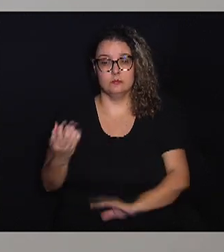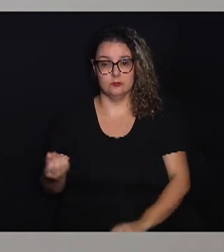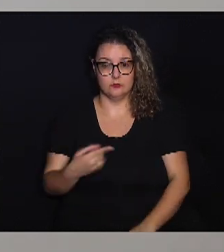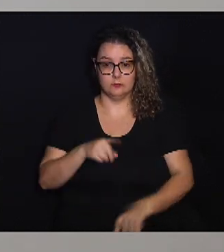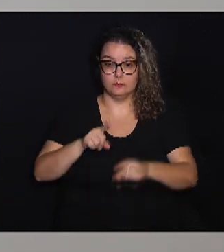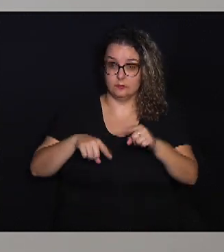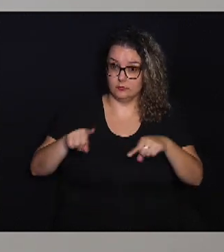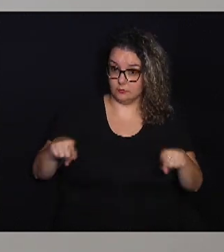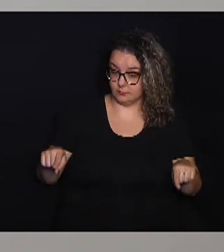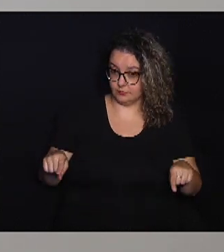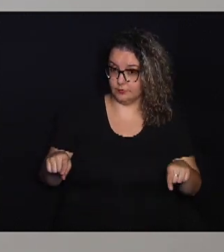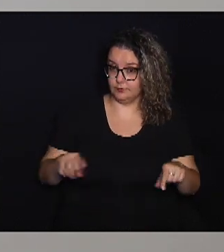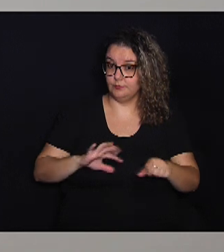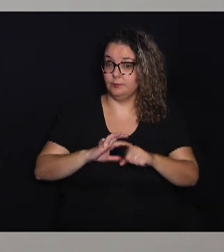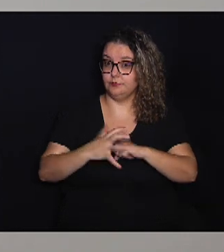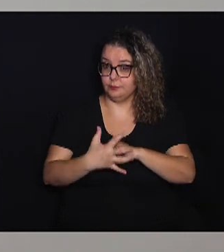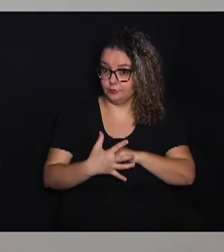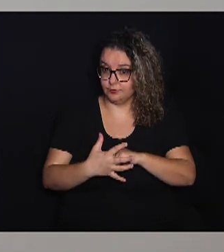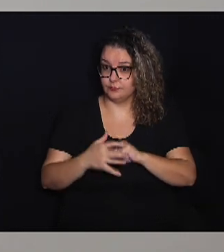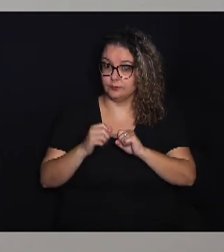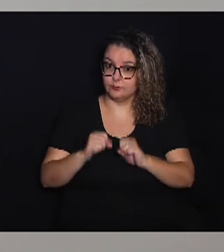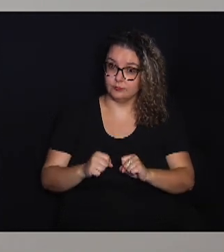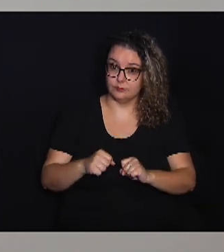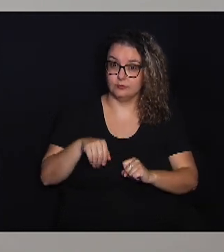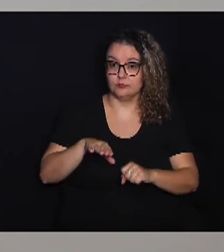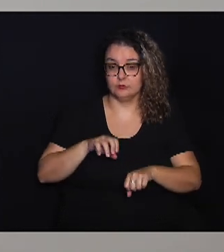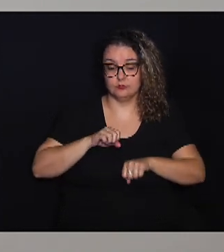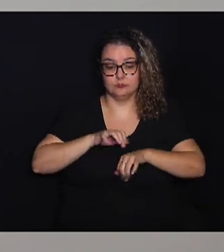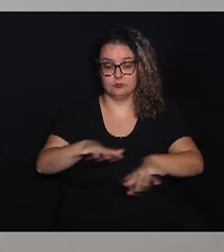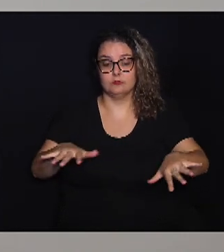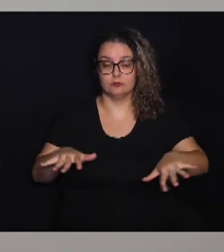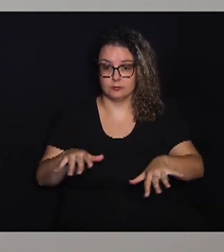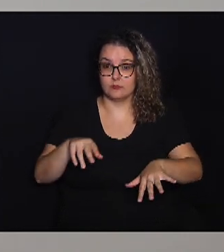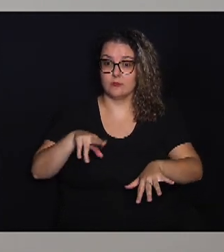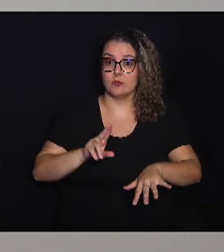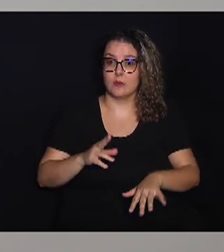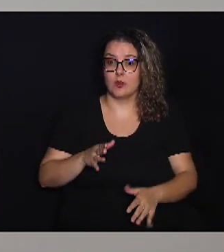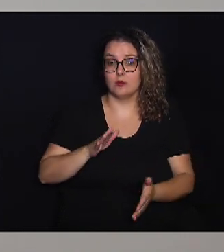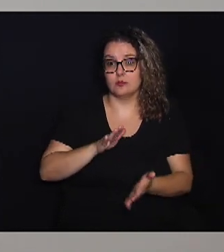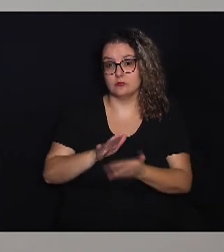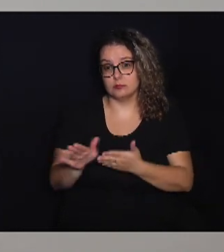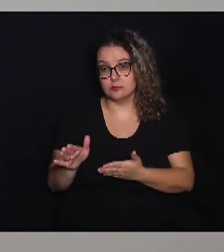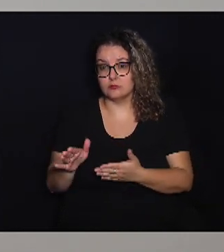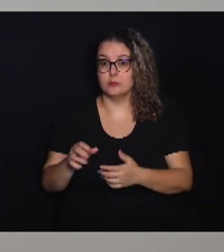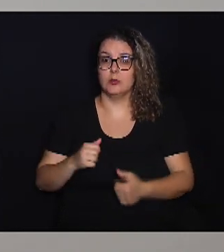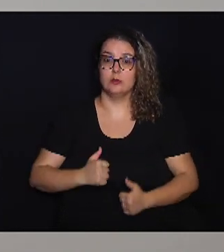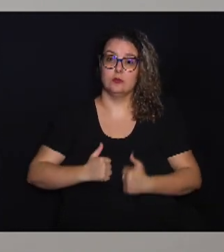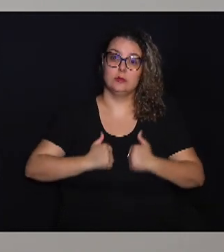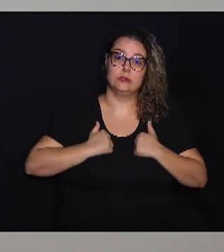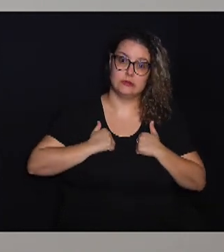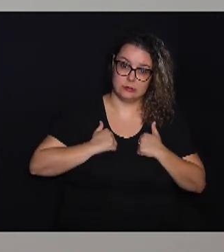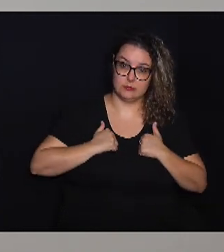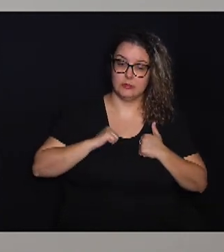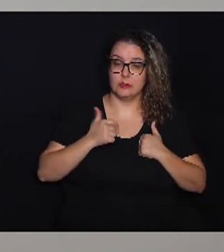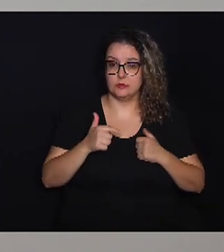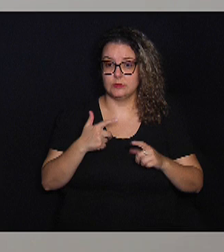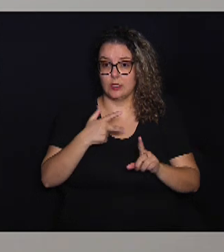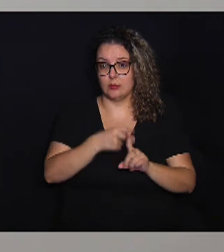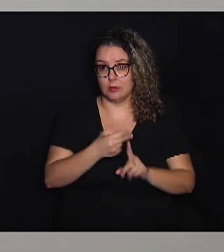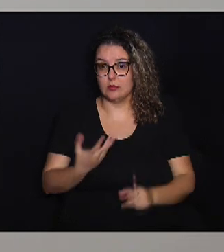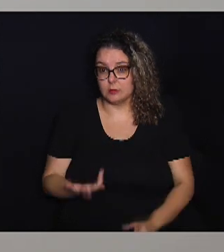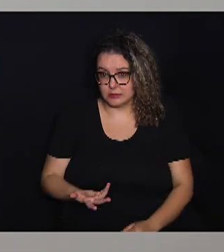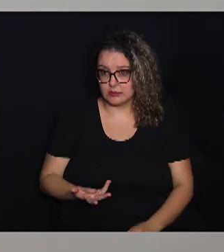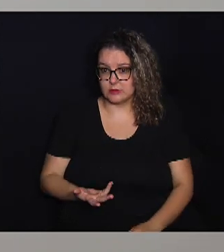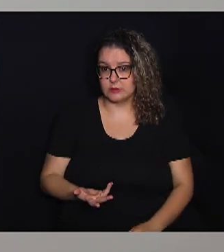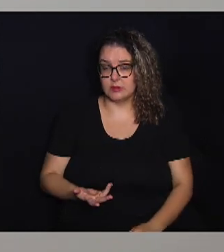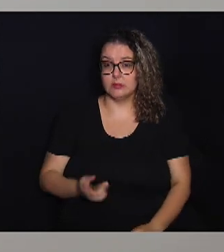variante que pode ser que seja mais infecciosa ou que tenha um escape, né, imunológico. Então, é muito